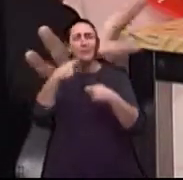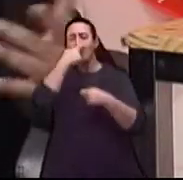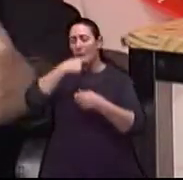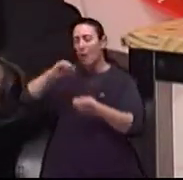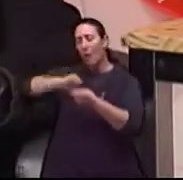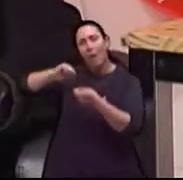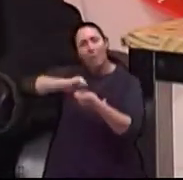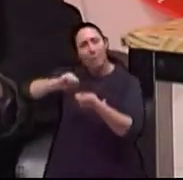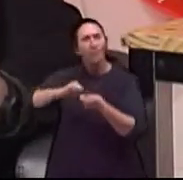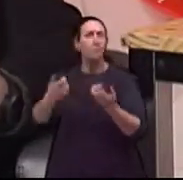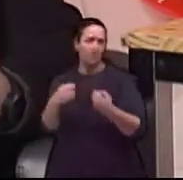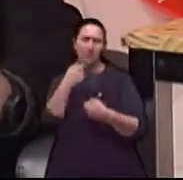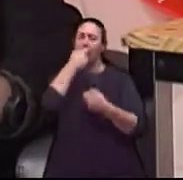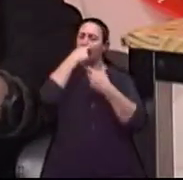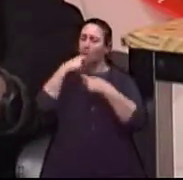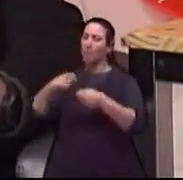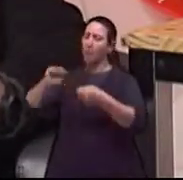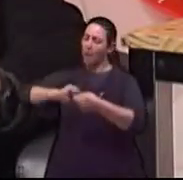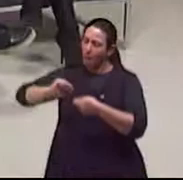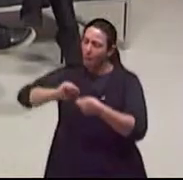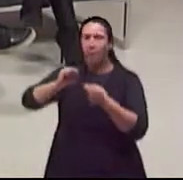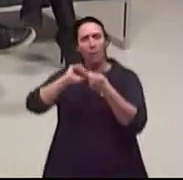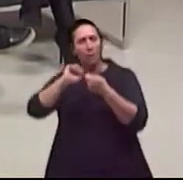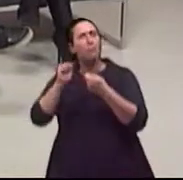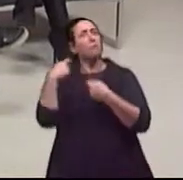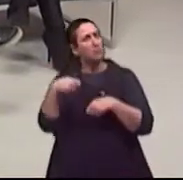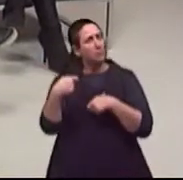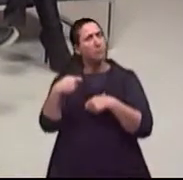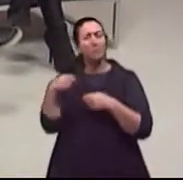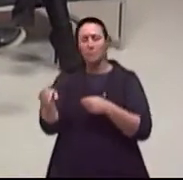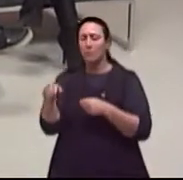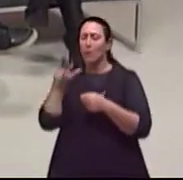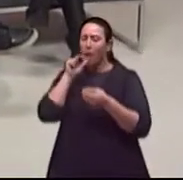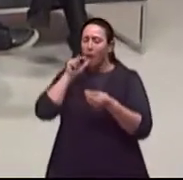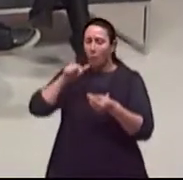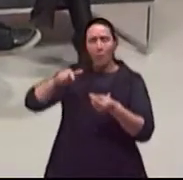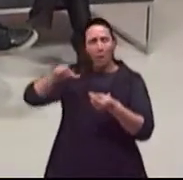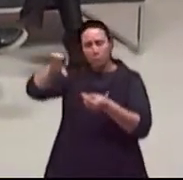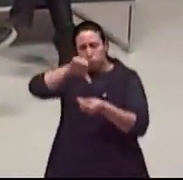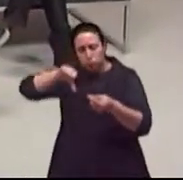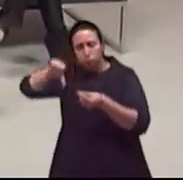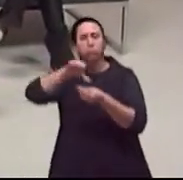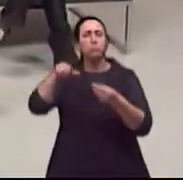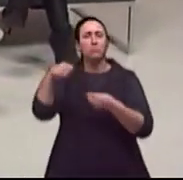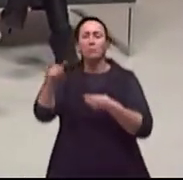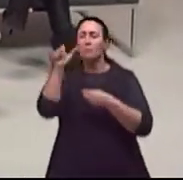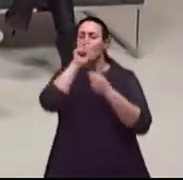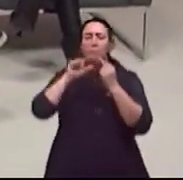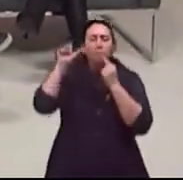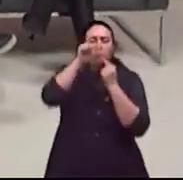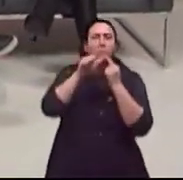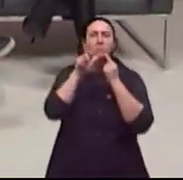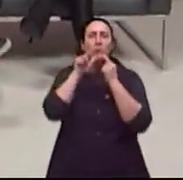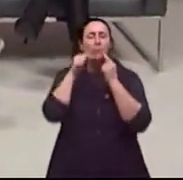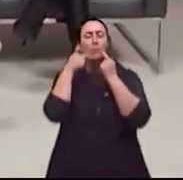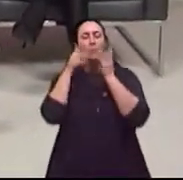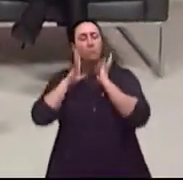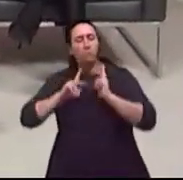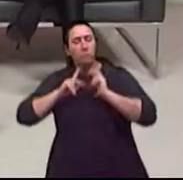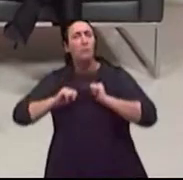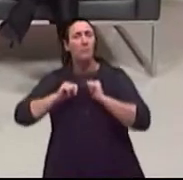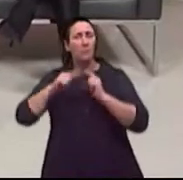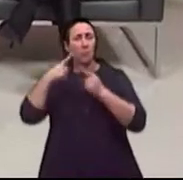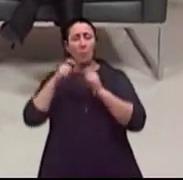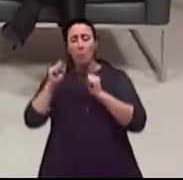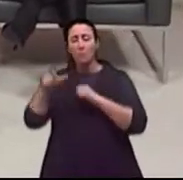e mudar né E tem que tirar tem que limpar Tem que escovar Tem que escovar a área no qual a prótese entre em contato tem que Manter limpo porque se